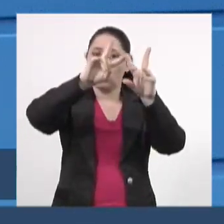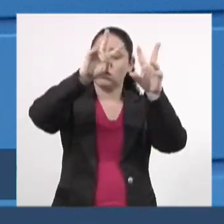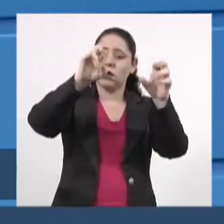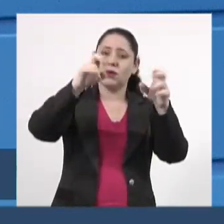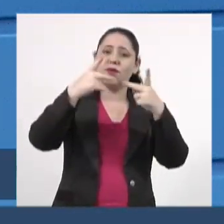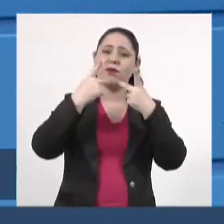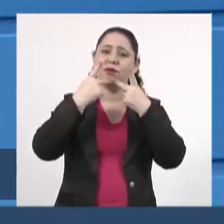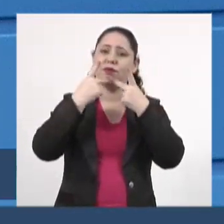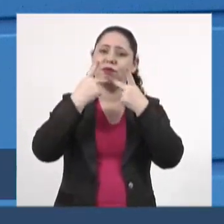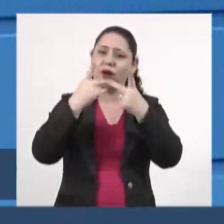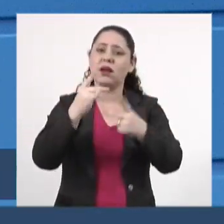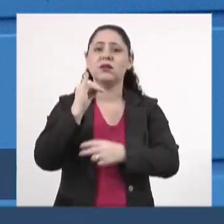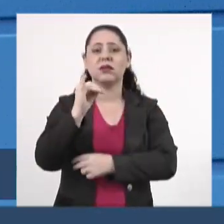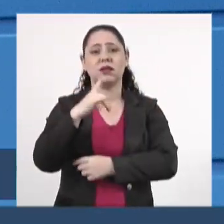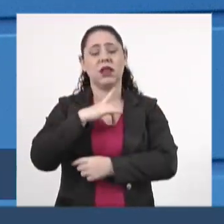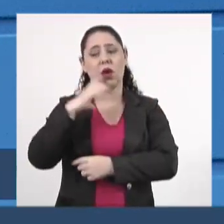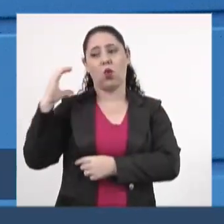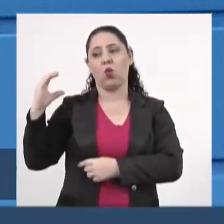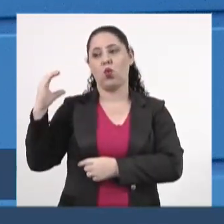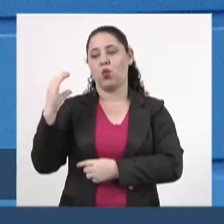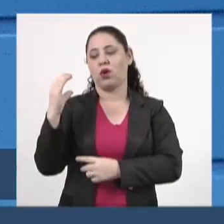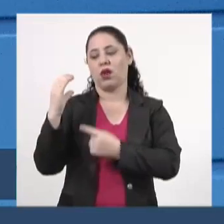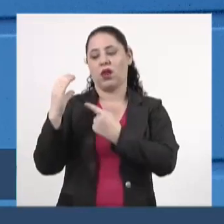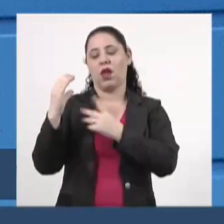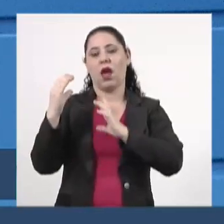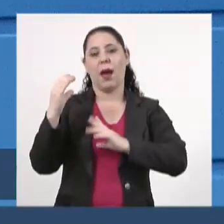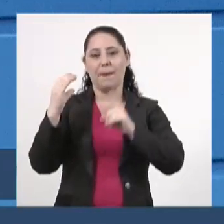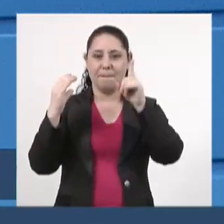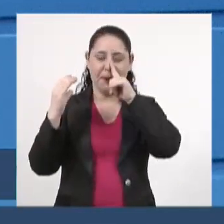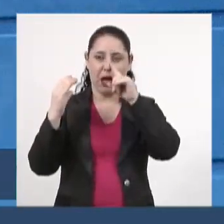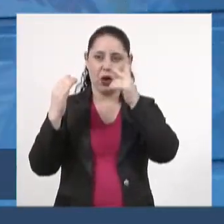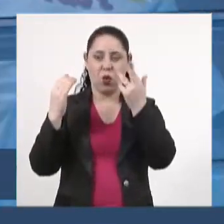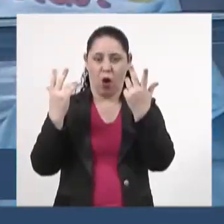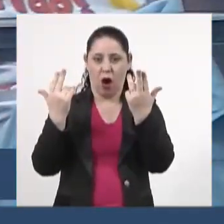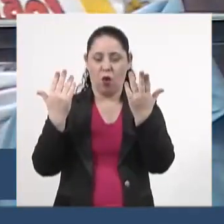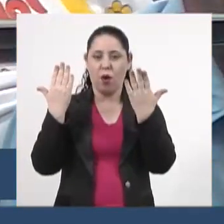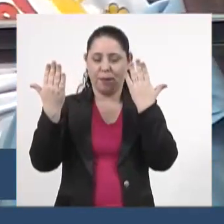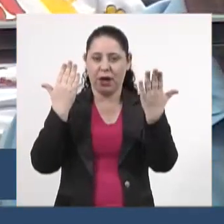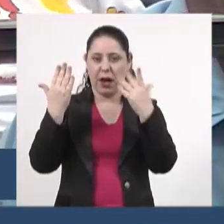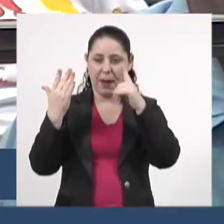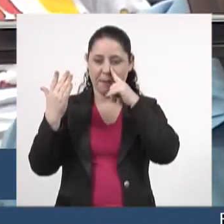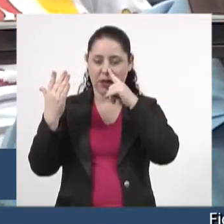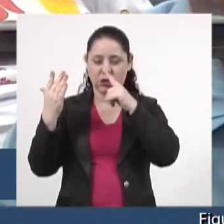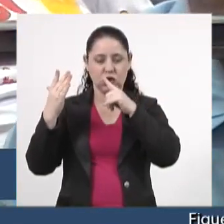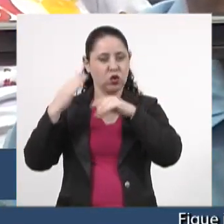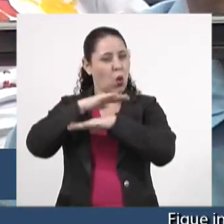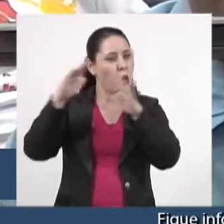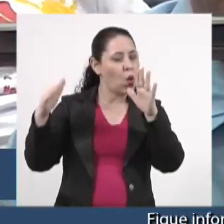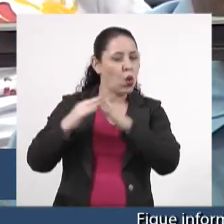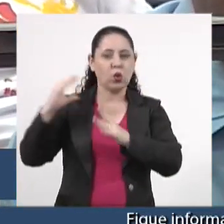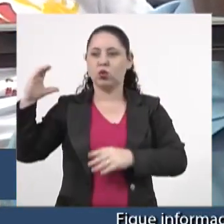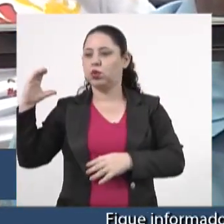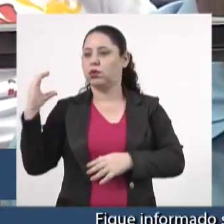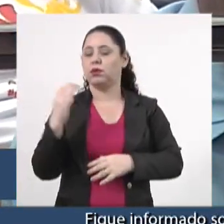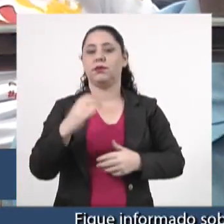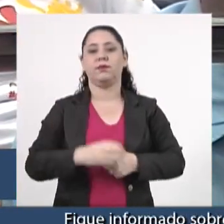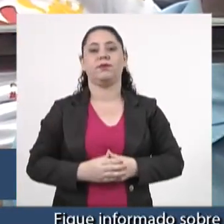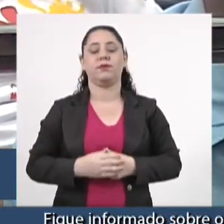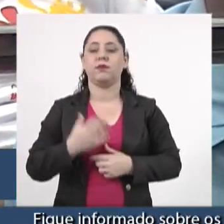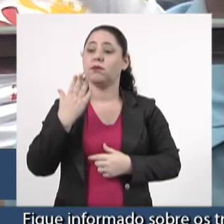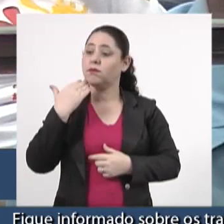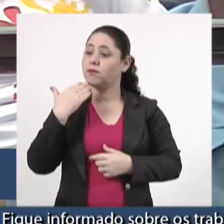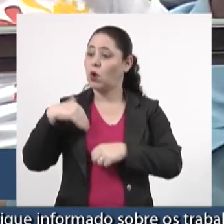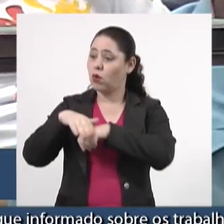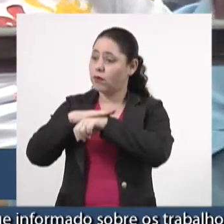sempre digo que se existe o crime, este é a mãe de todos os crimes. Estava comentando aqui com a deputada